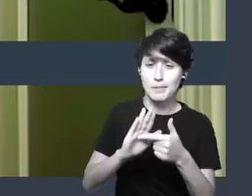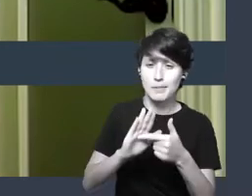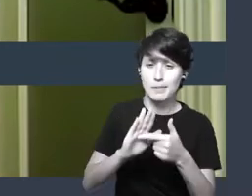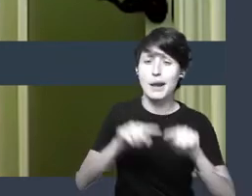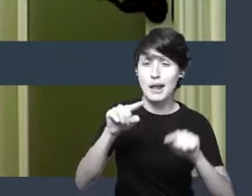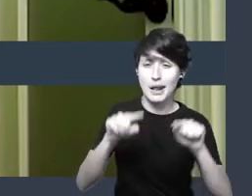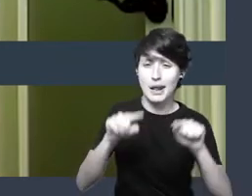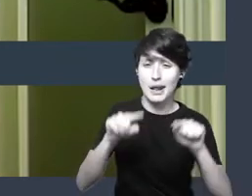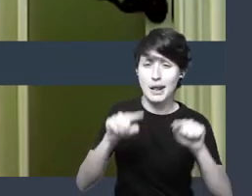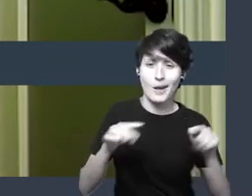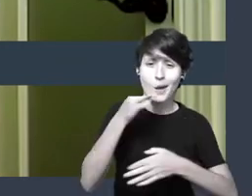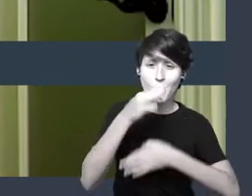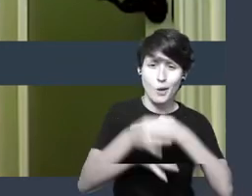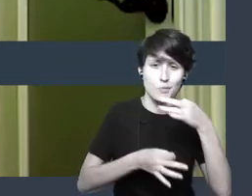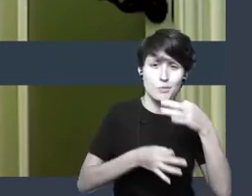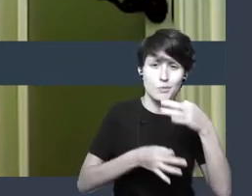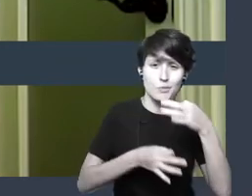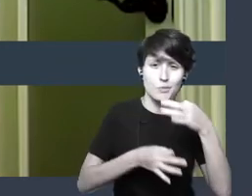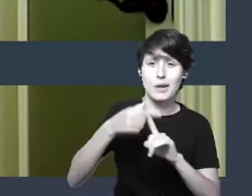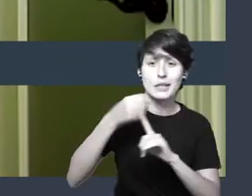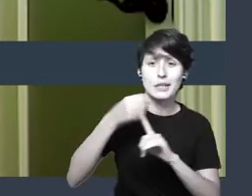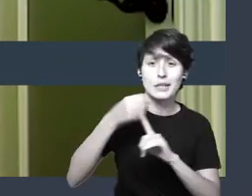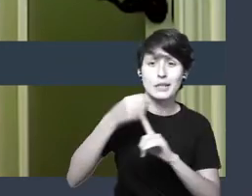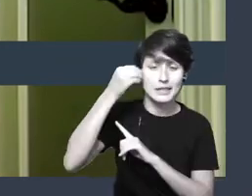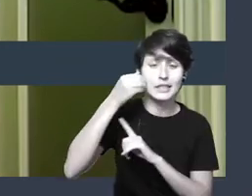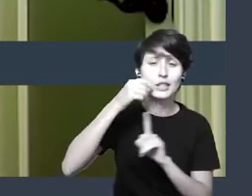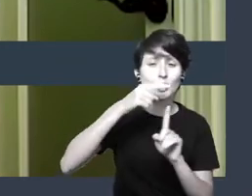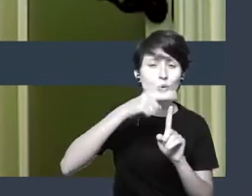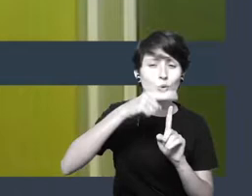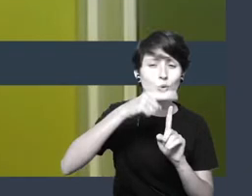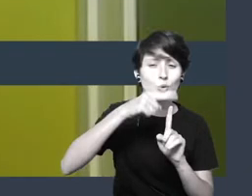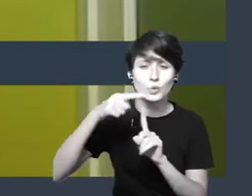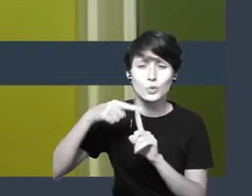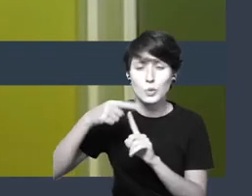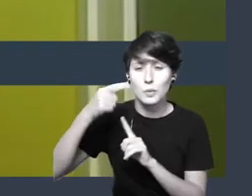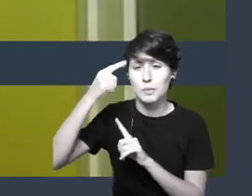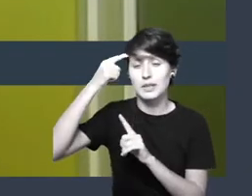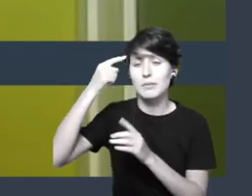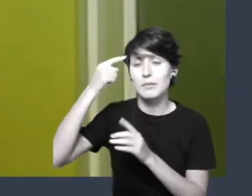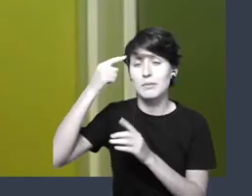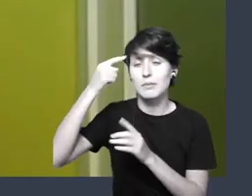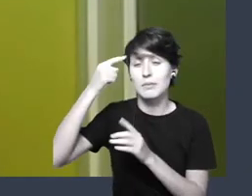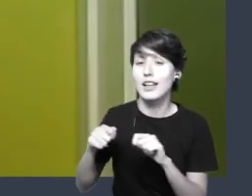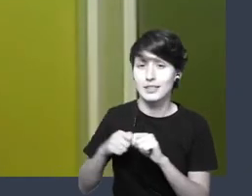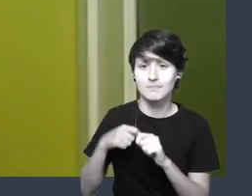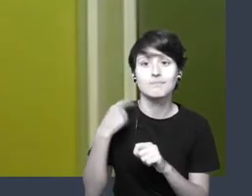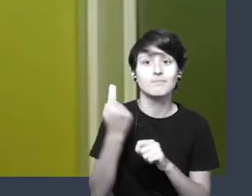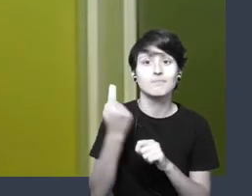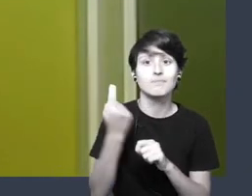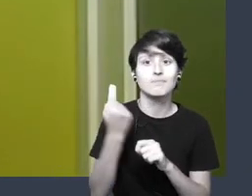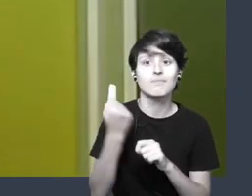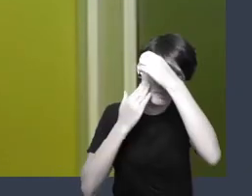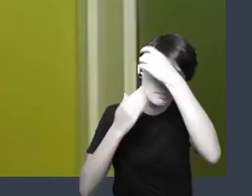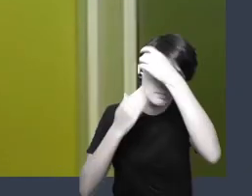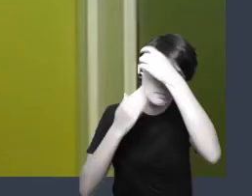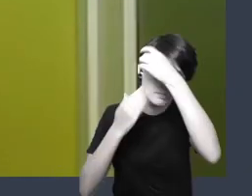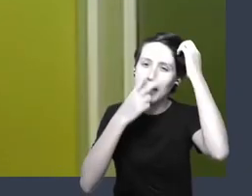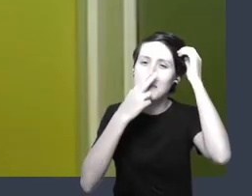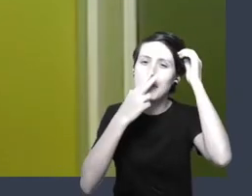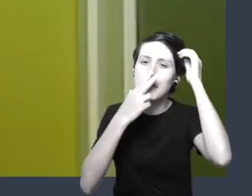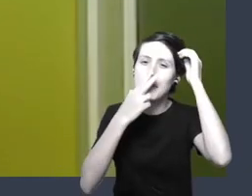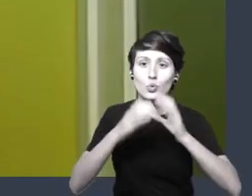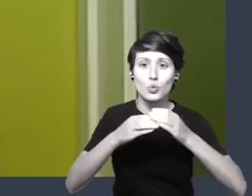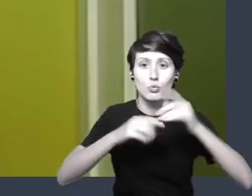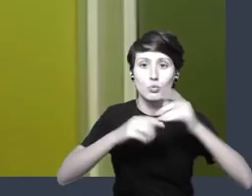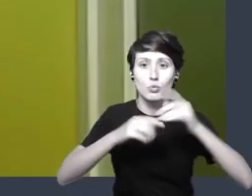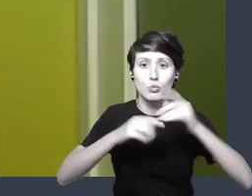as experiências e os diferentes tipos de pensamento? A gente sabe que ter um time diverso, representativo das pessoas